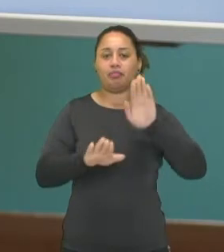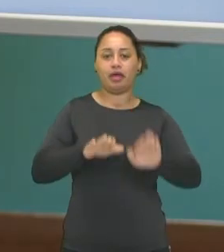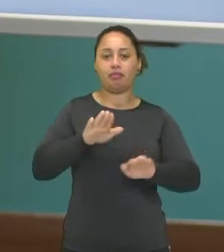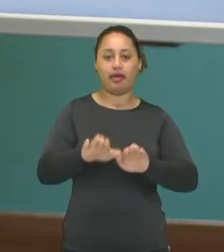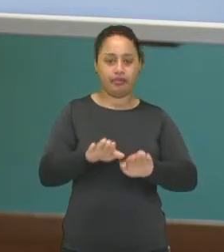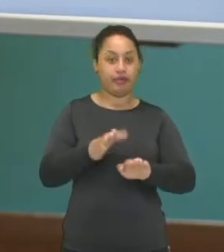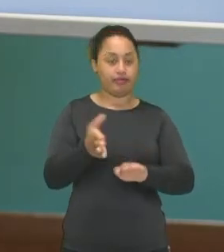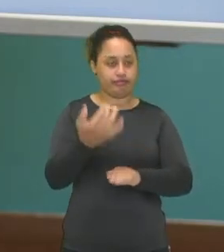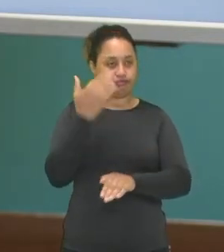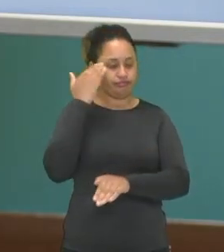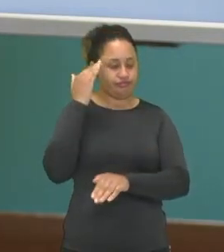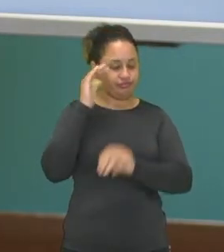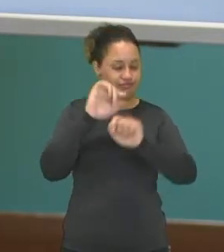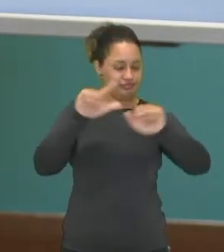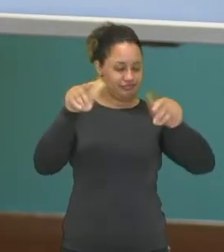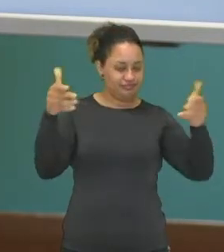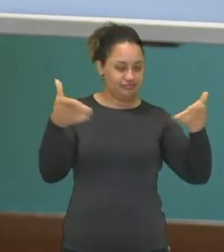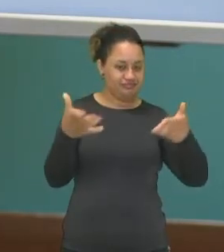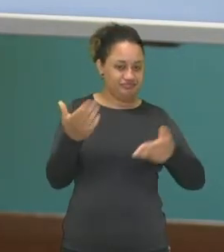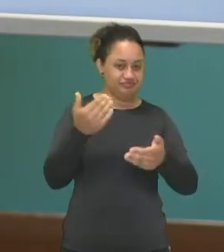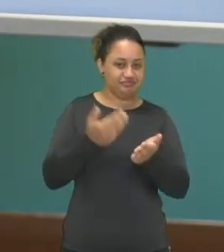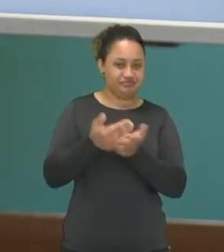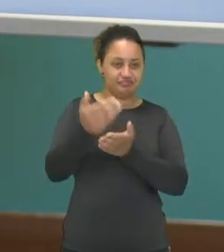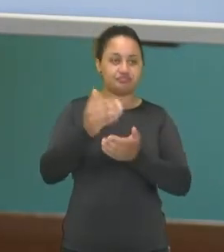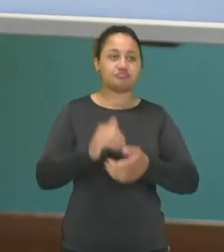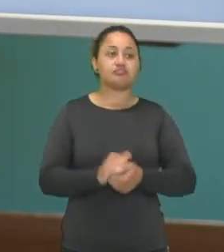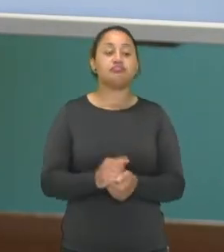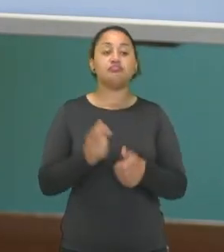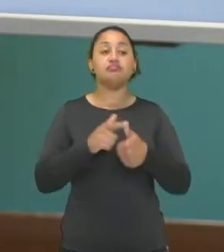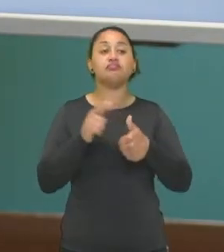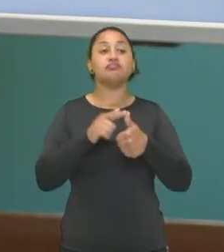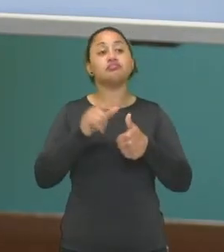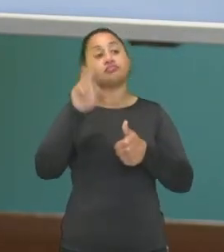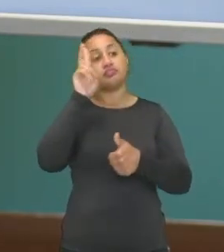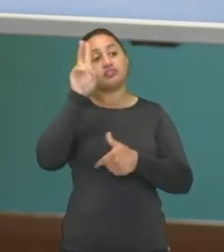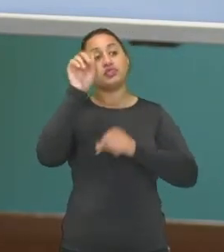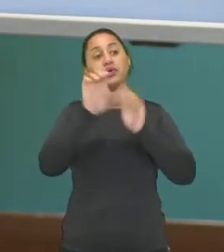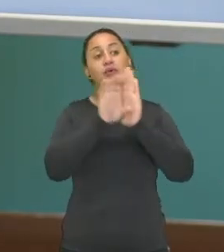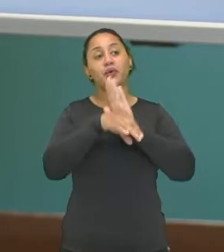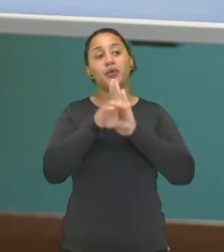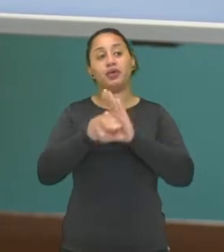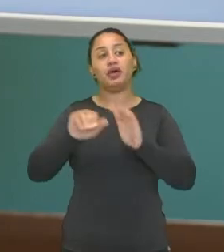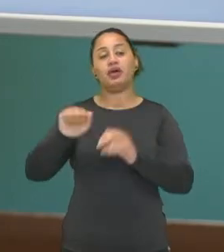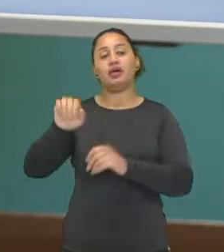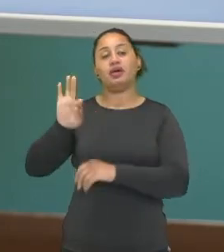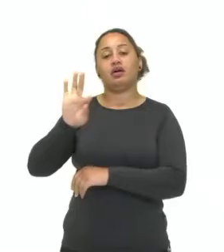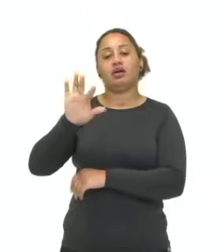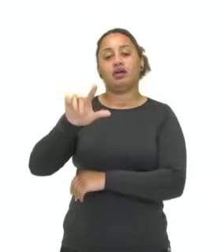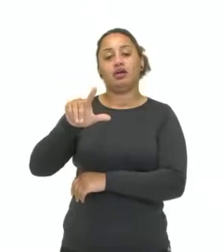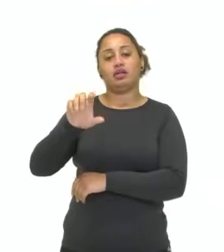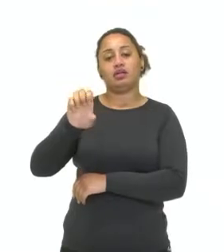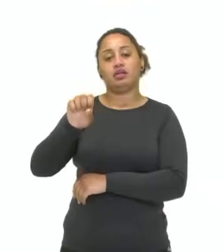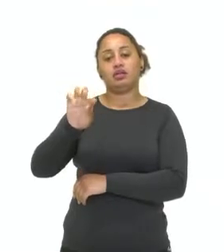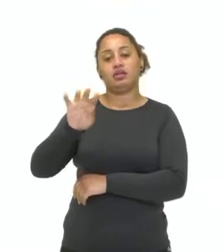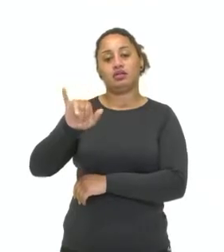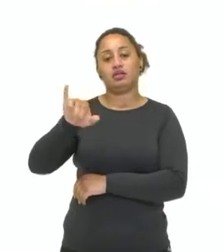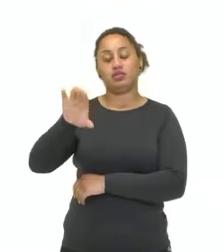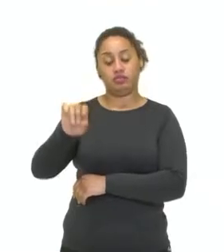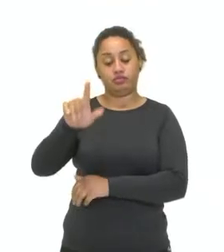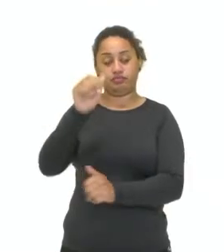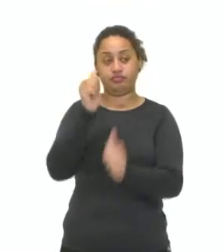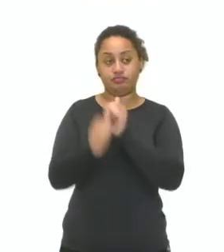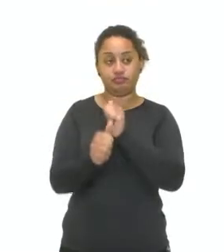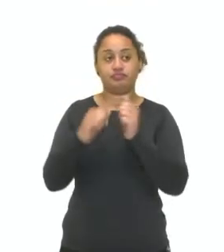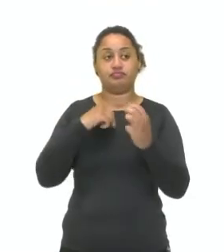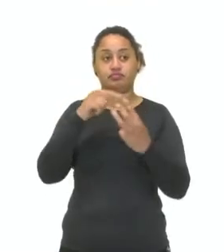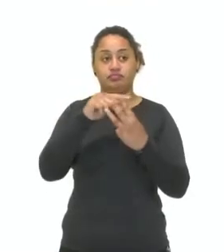entender um pouquinho? Primeiro vamos lembrar do conceito de atletismo. O atletismo é um esporte formado por